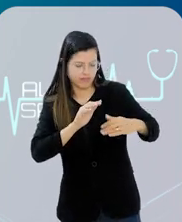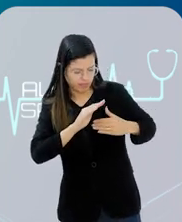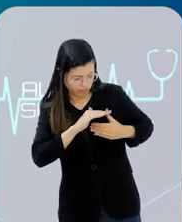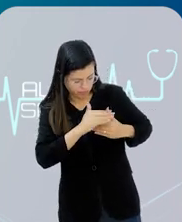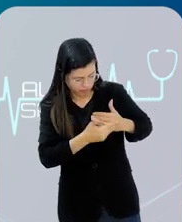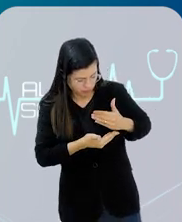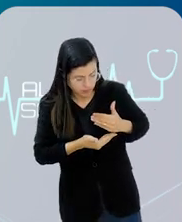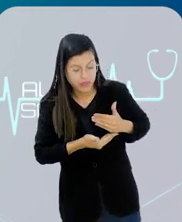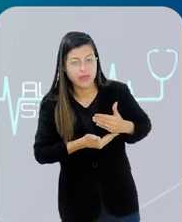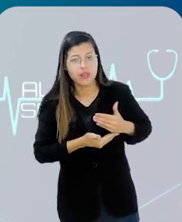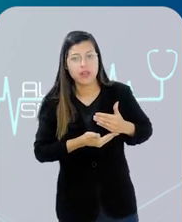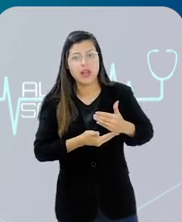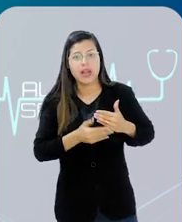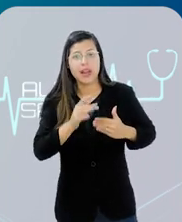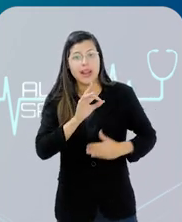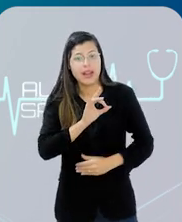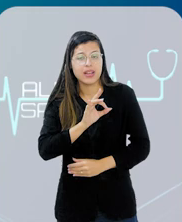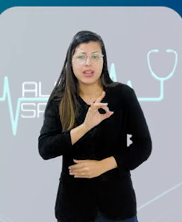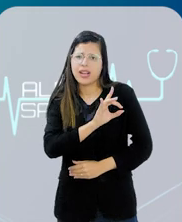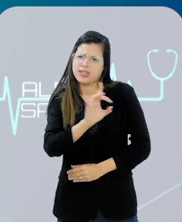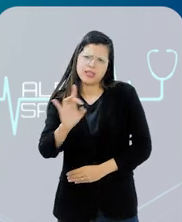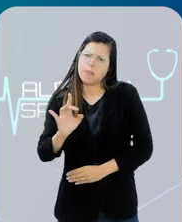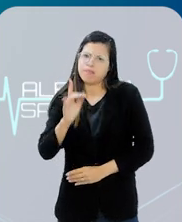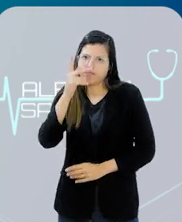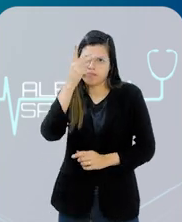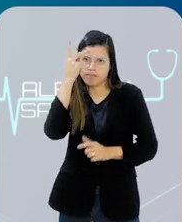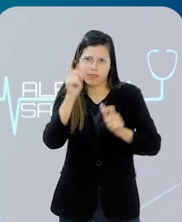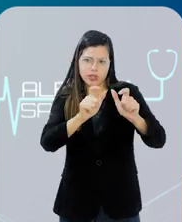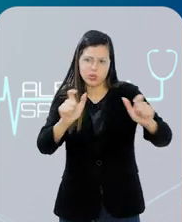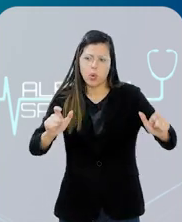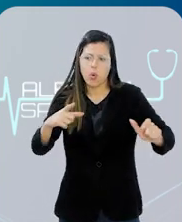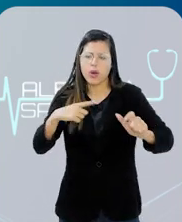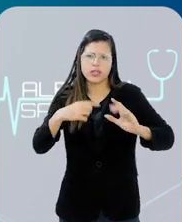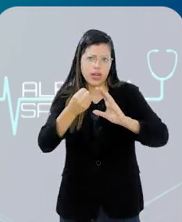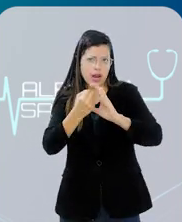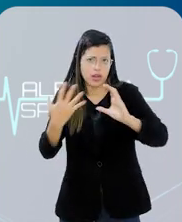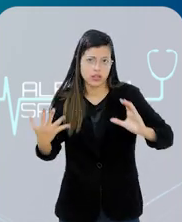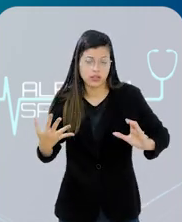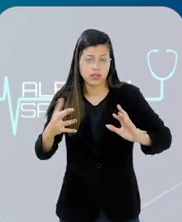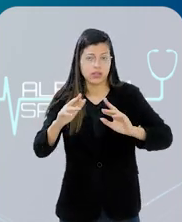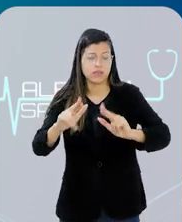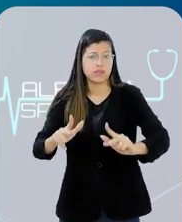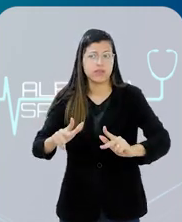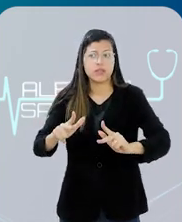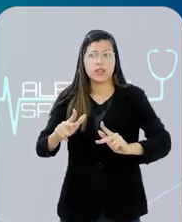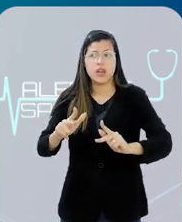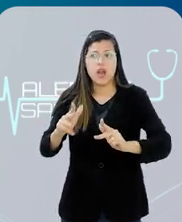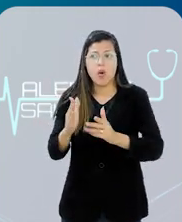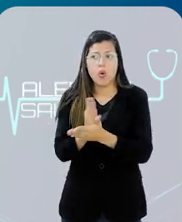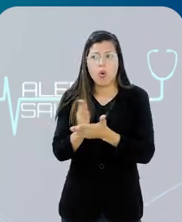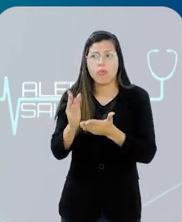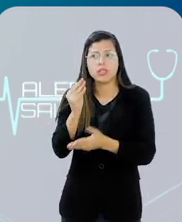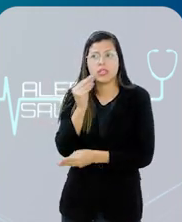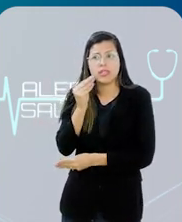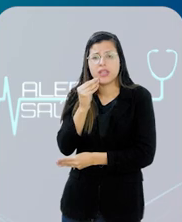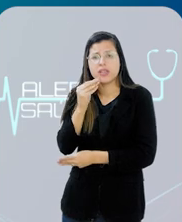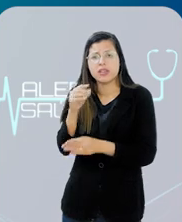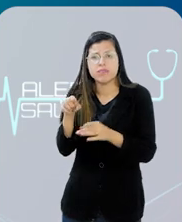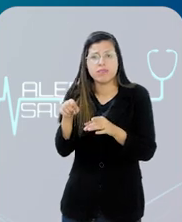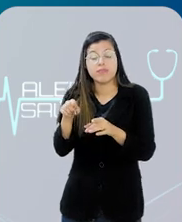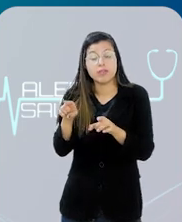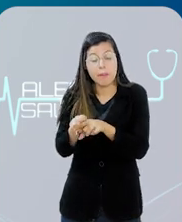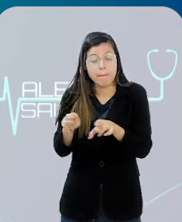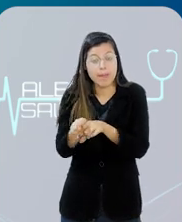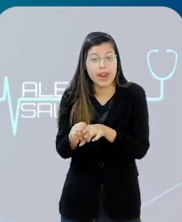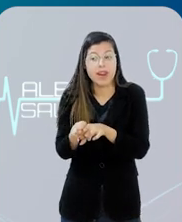né? E aí cada uma tem uma peculiaridade. Umas que tentam preservar mais a questão da